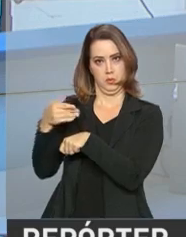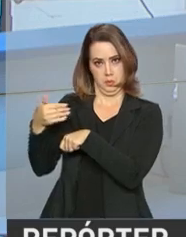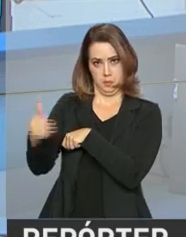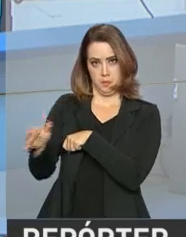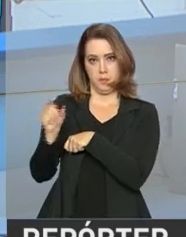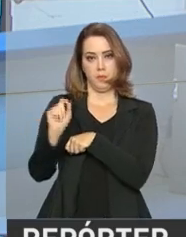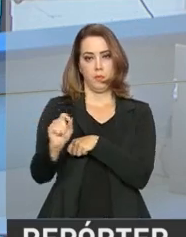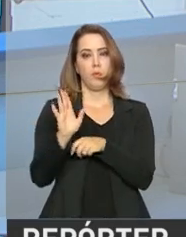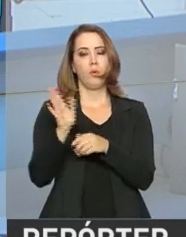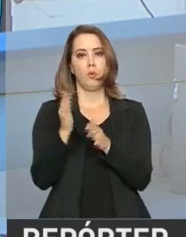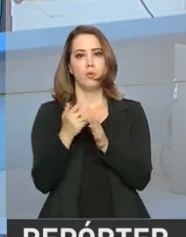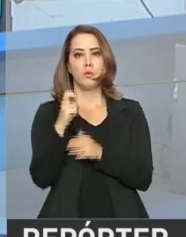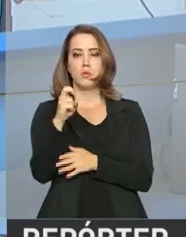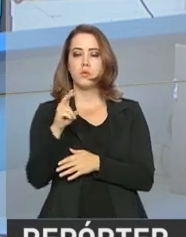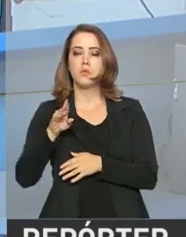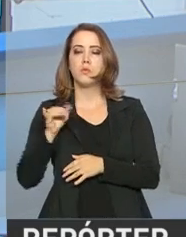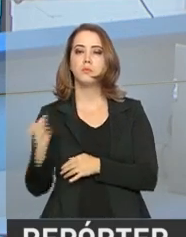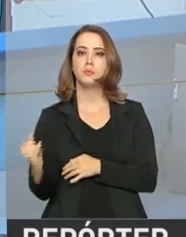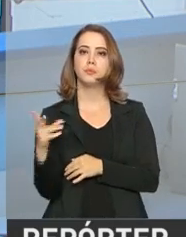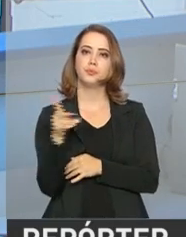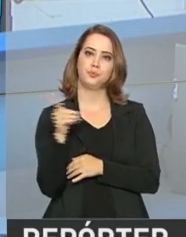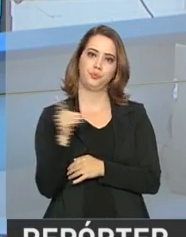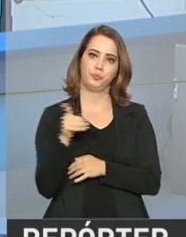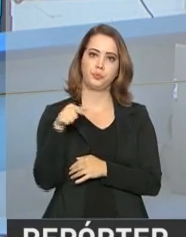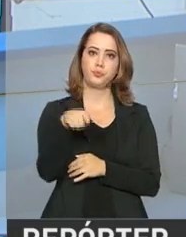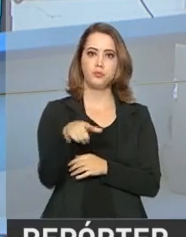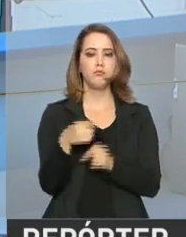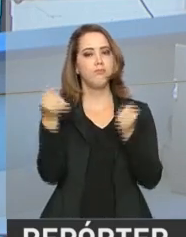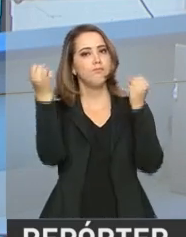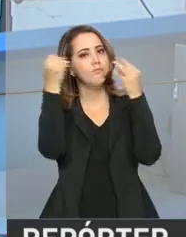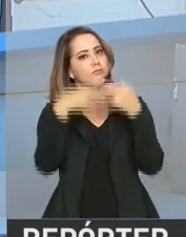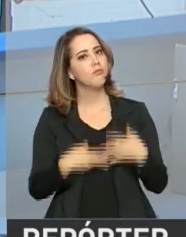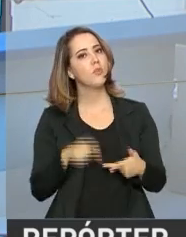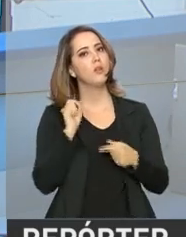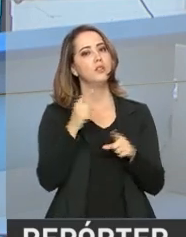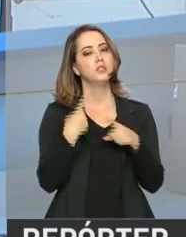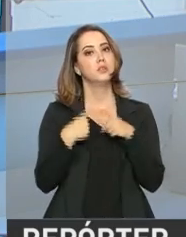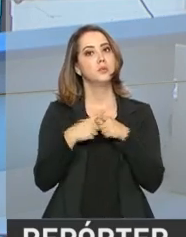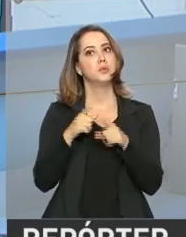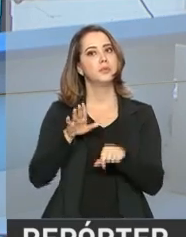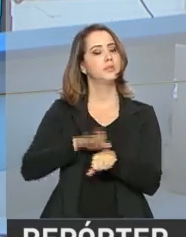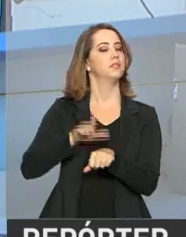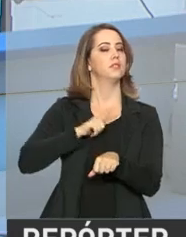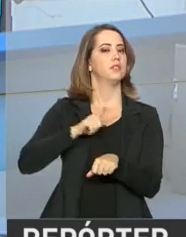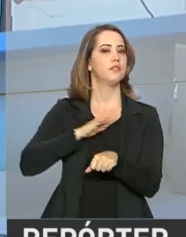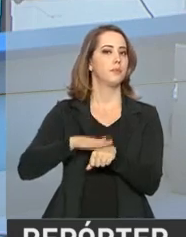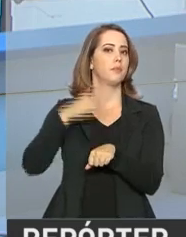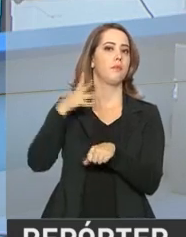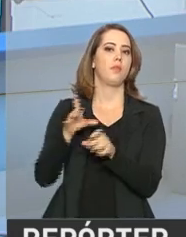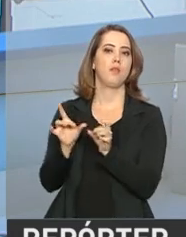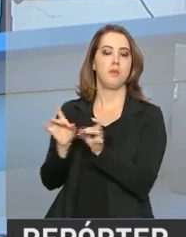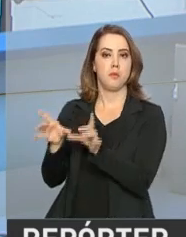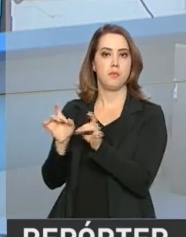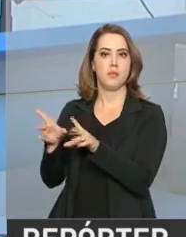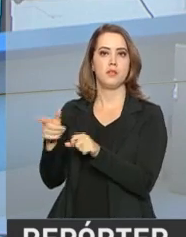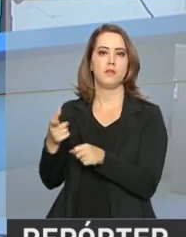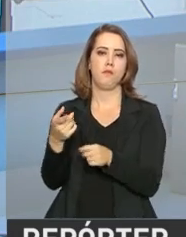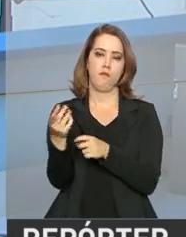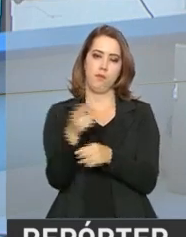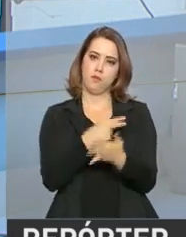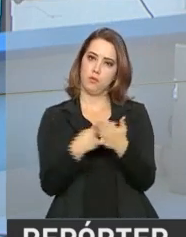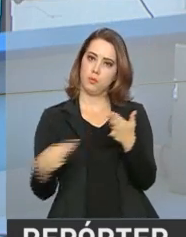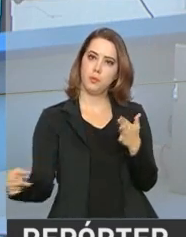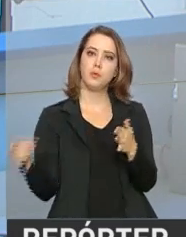3,4 Bilhões de Dólares os valores se explicam em razão do aumento das vendas de produtos como ferro